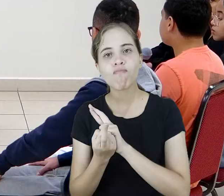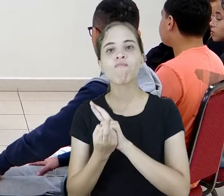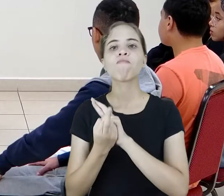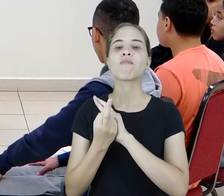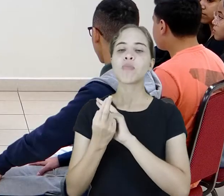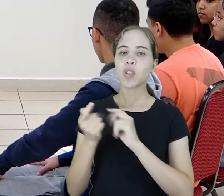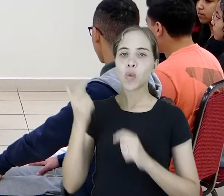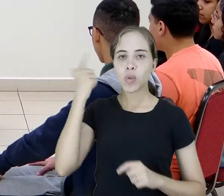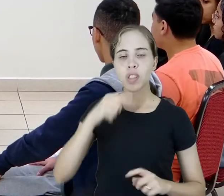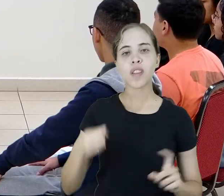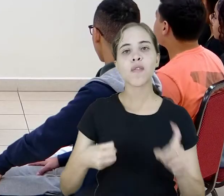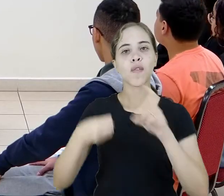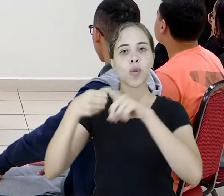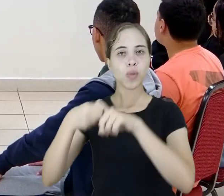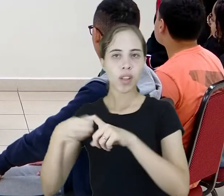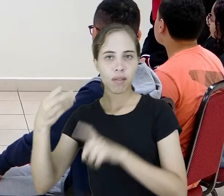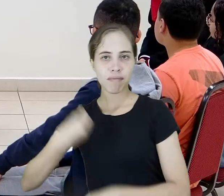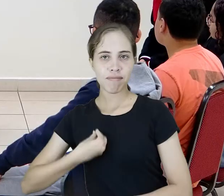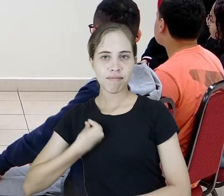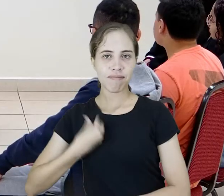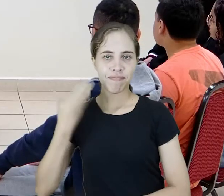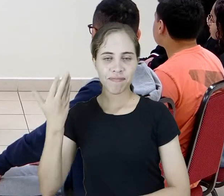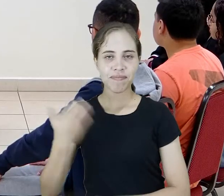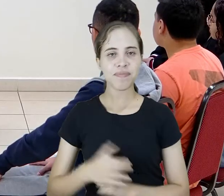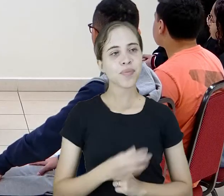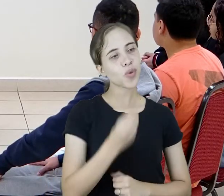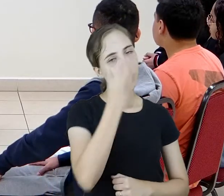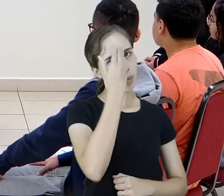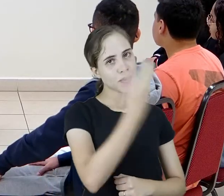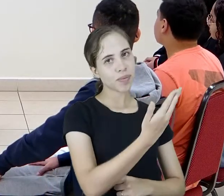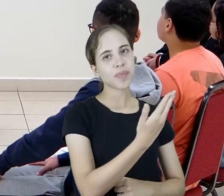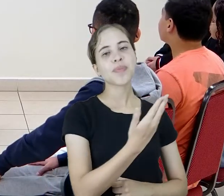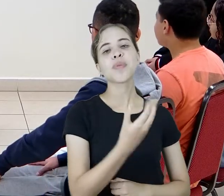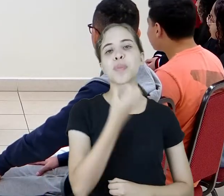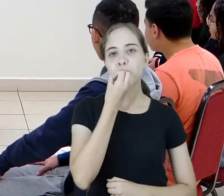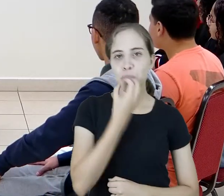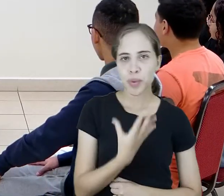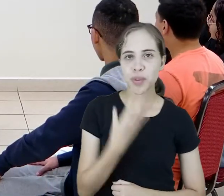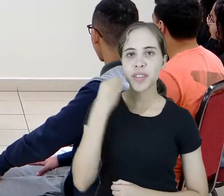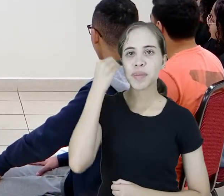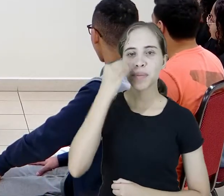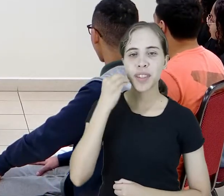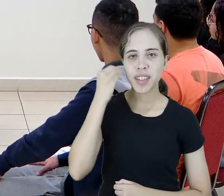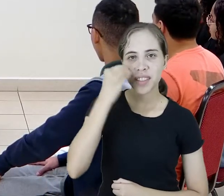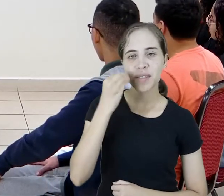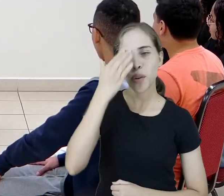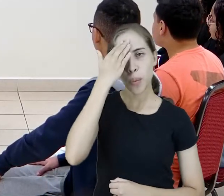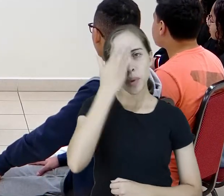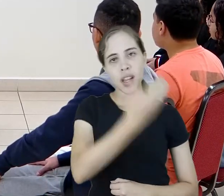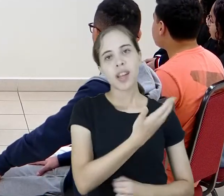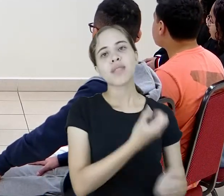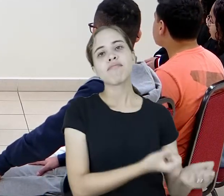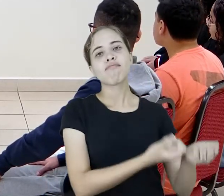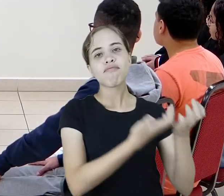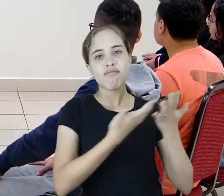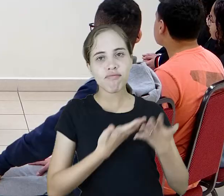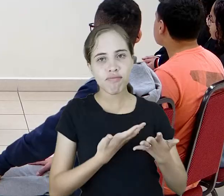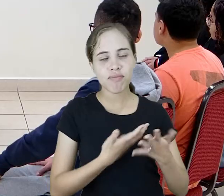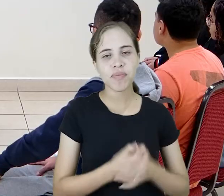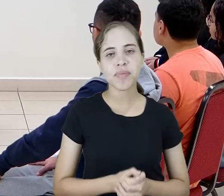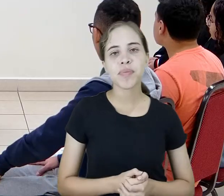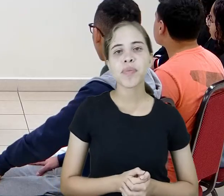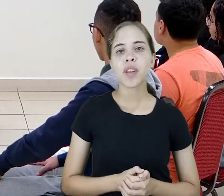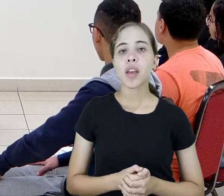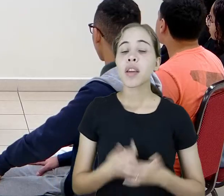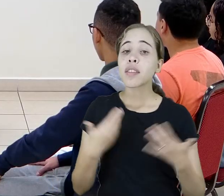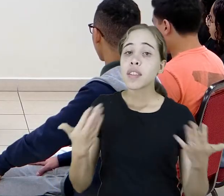presença. Muito obrigado. Que boa experiência. Obrigado por compartilhar. Meus